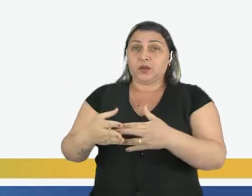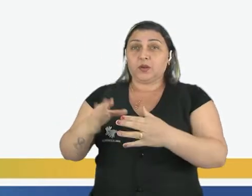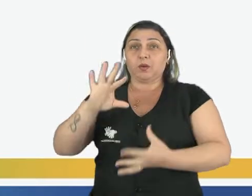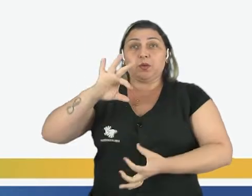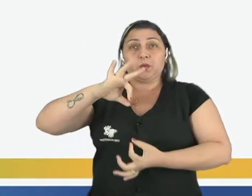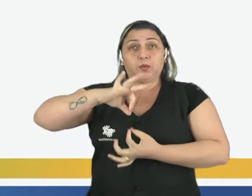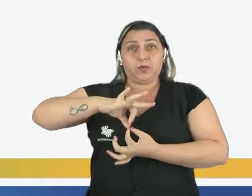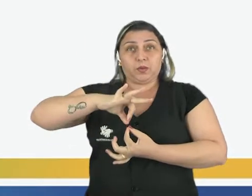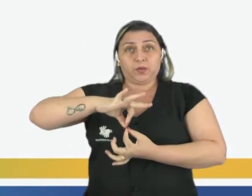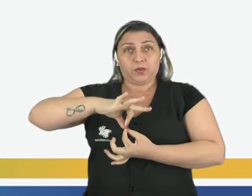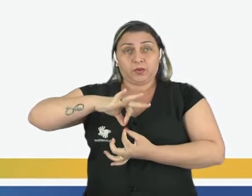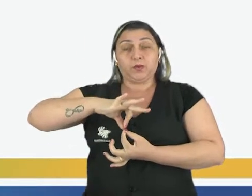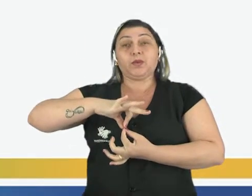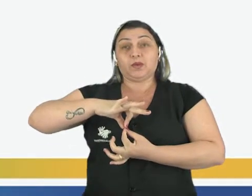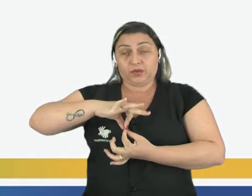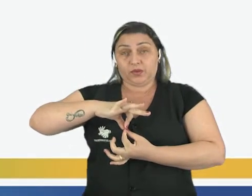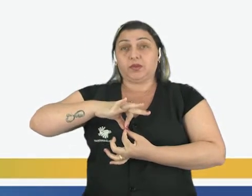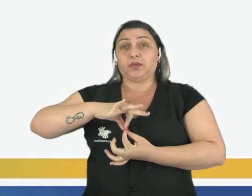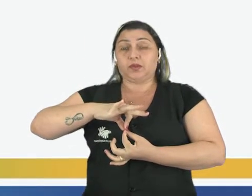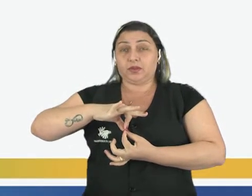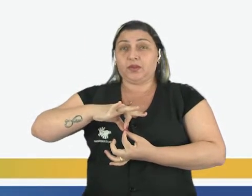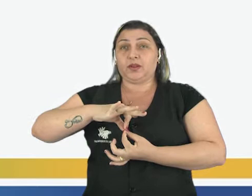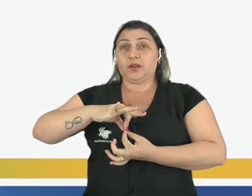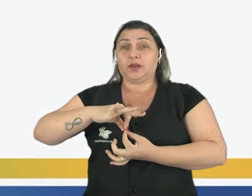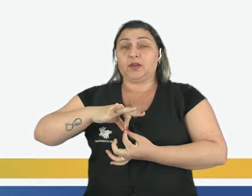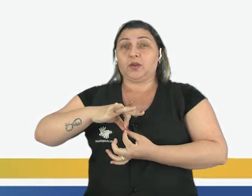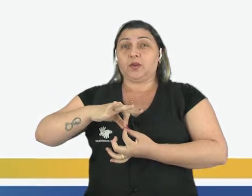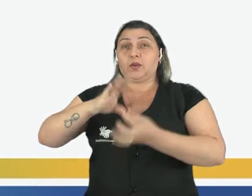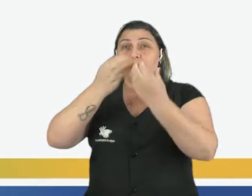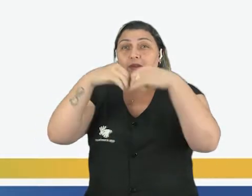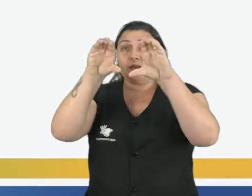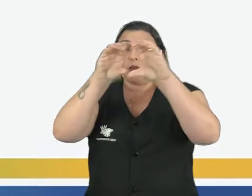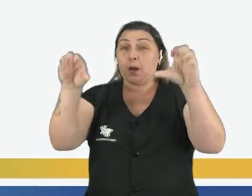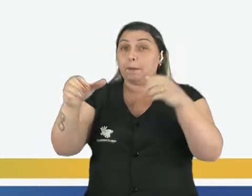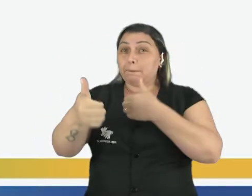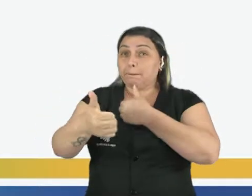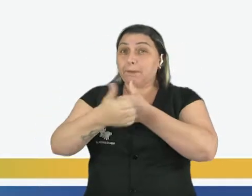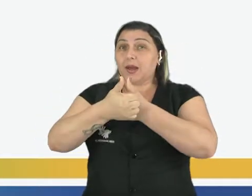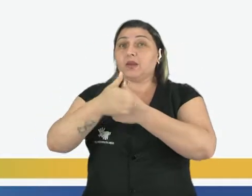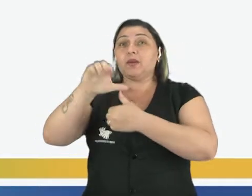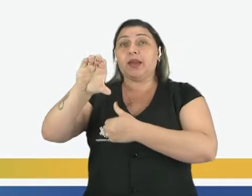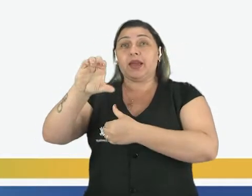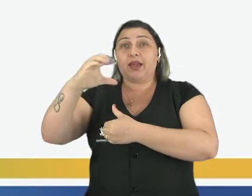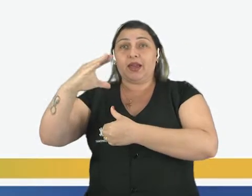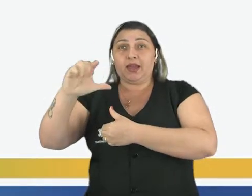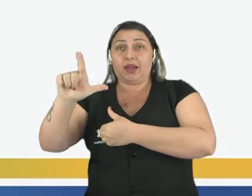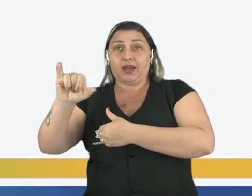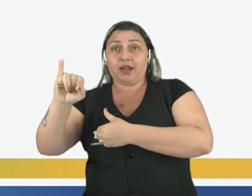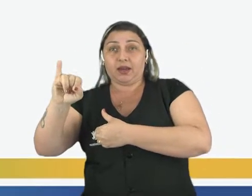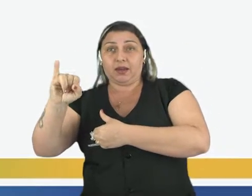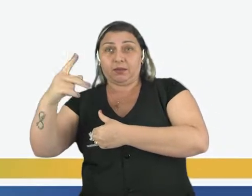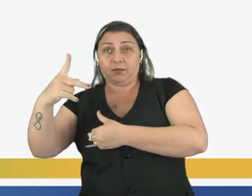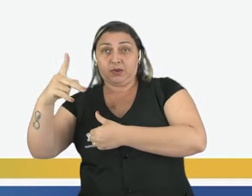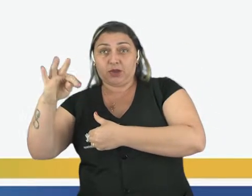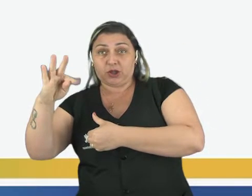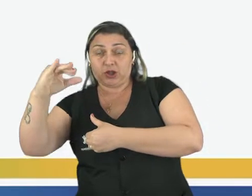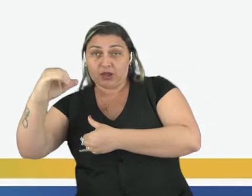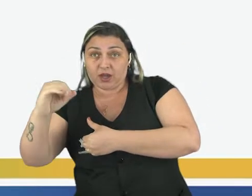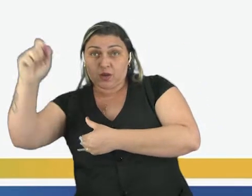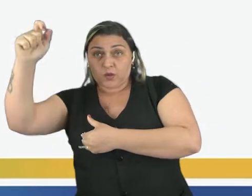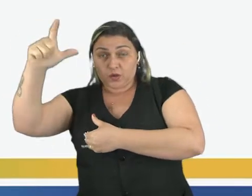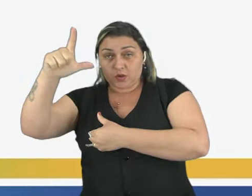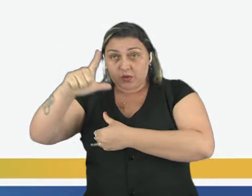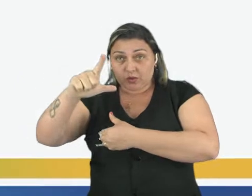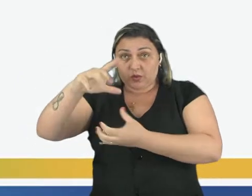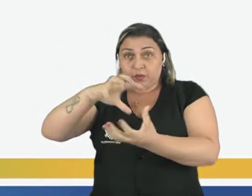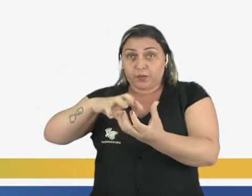zodíaco. Zodíaco é a área do céu próxima à eclíptica, plano em que o Sol